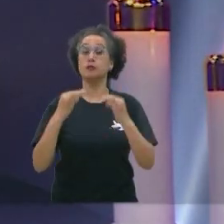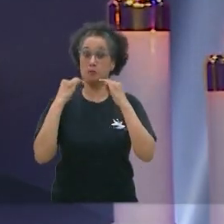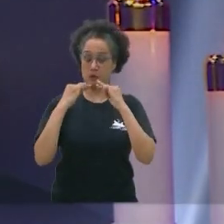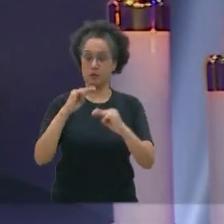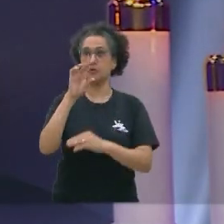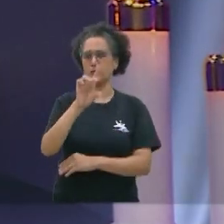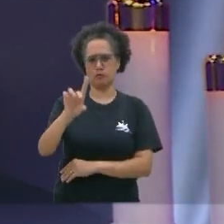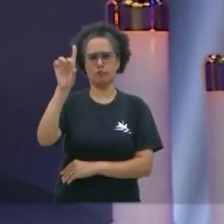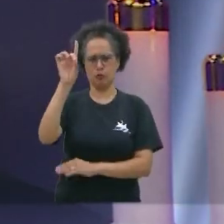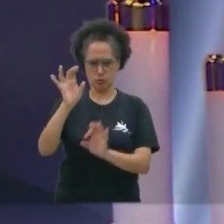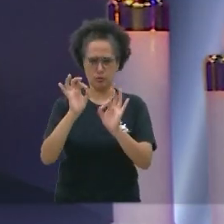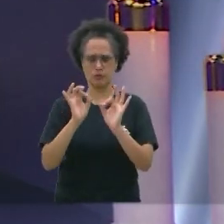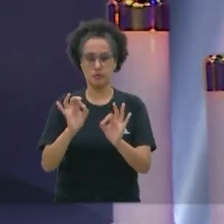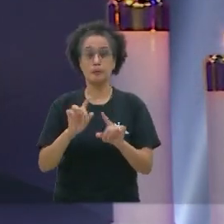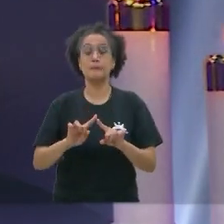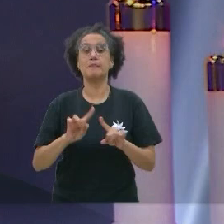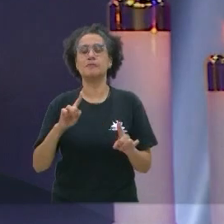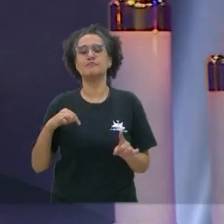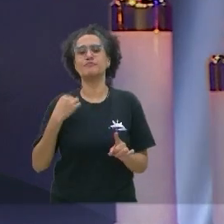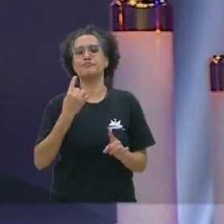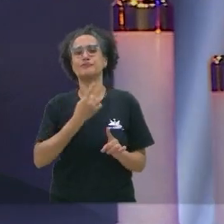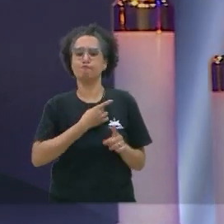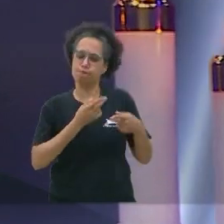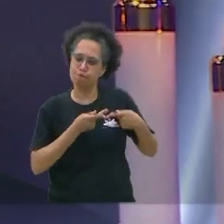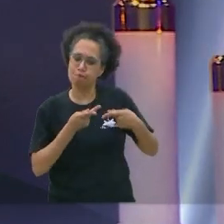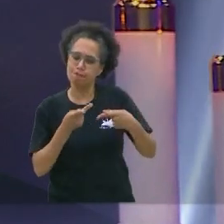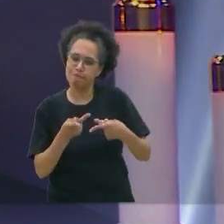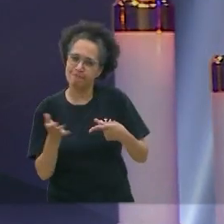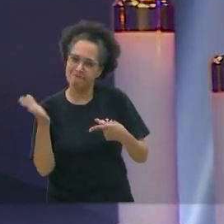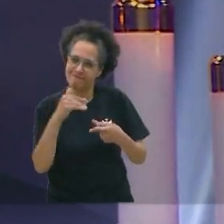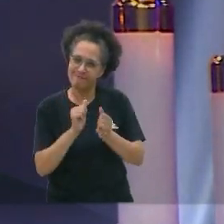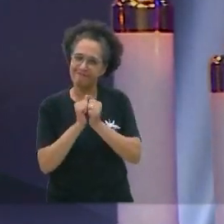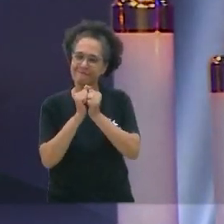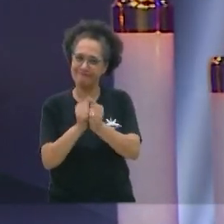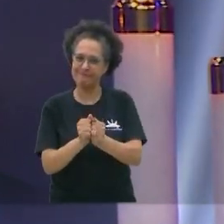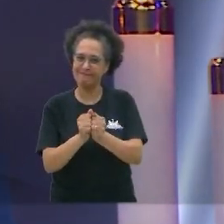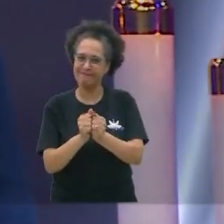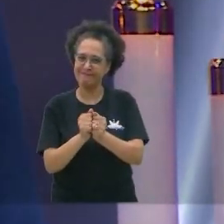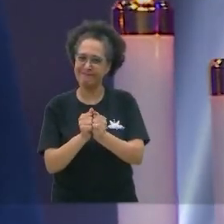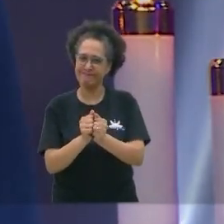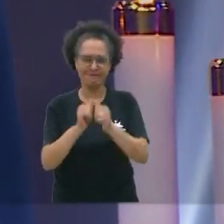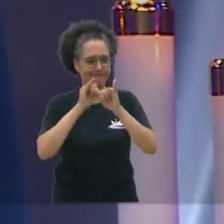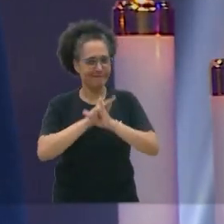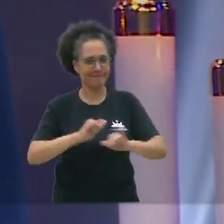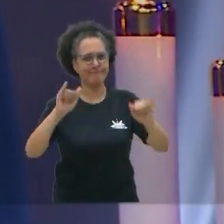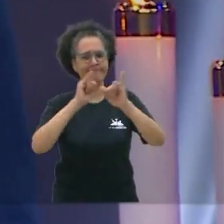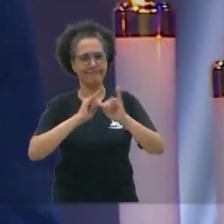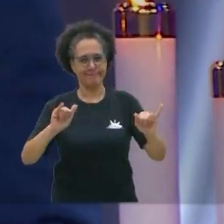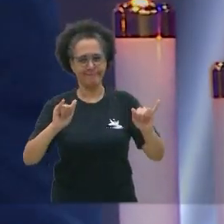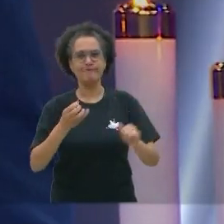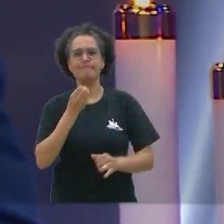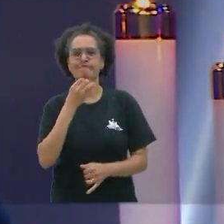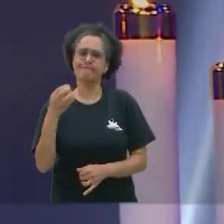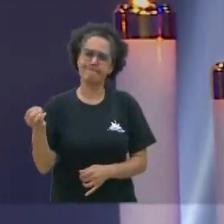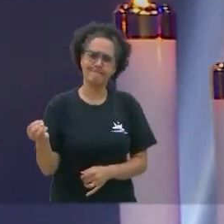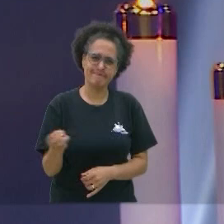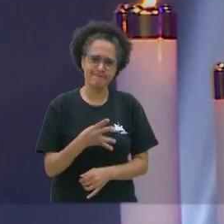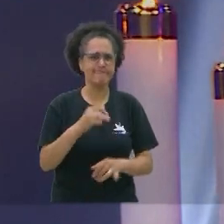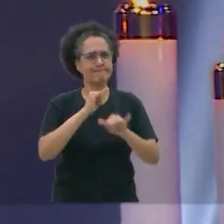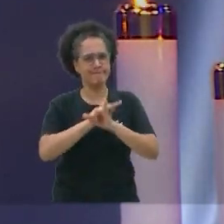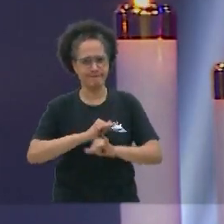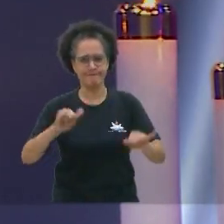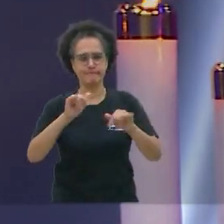somos convidados a tornar partícipes, a ir anunciar, levar esta boa nova. Para isso eu